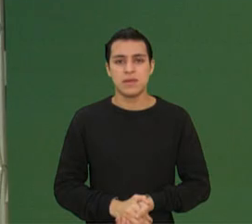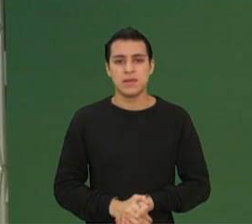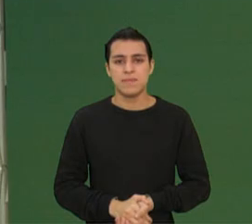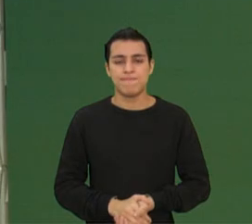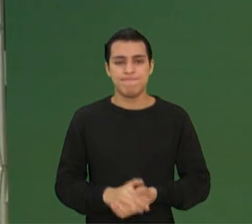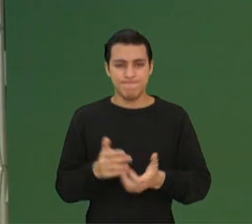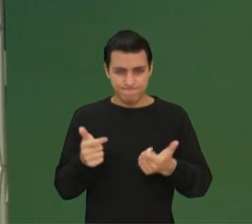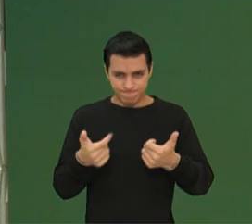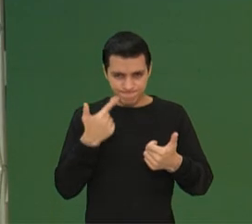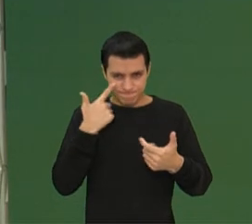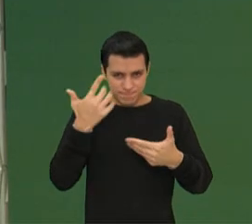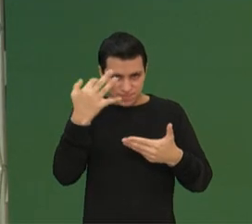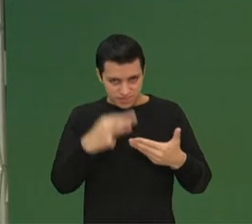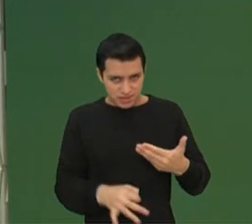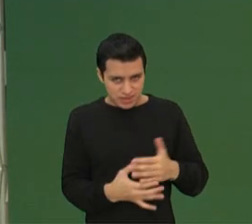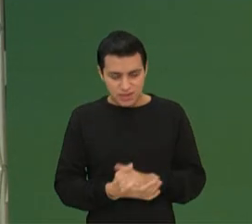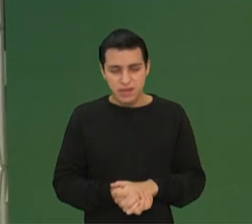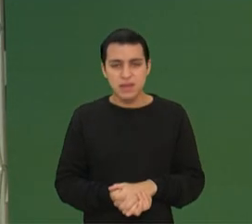Vamos para a correção.